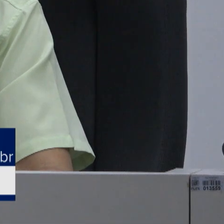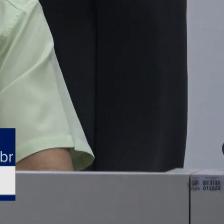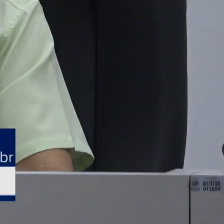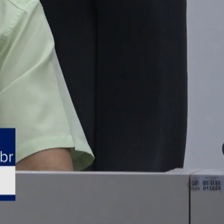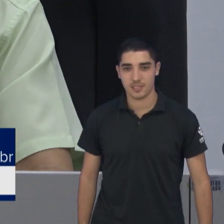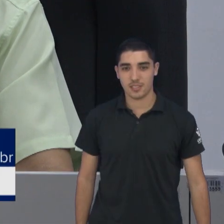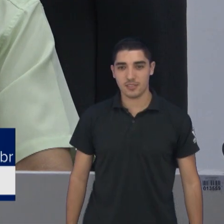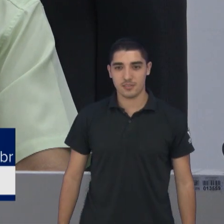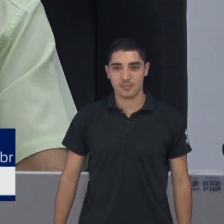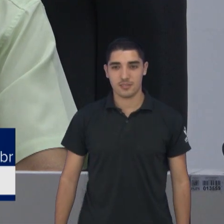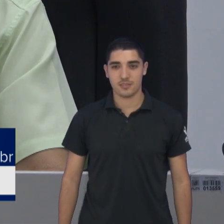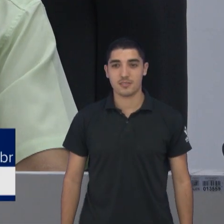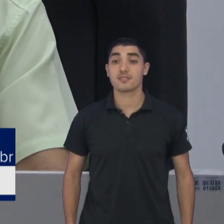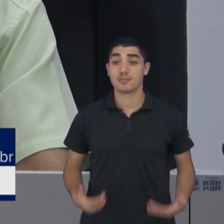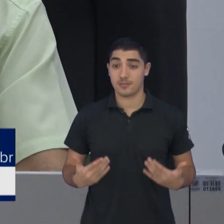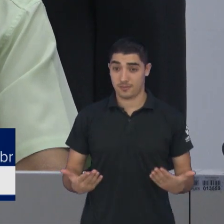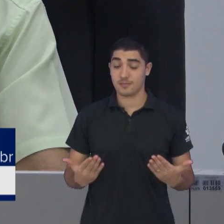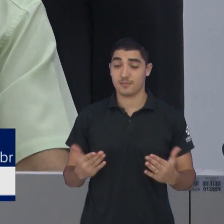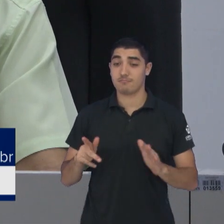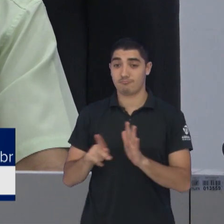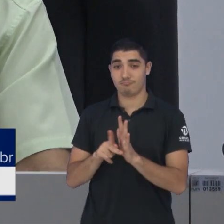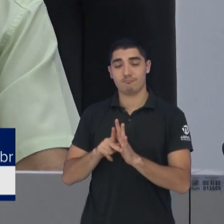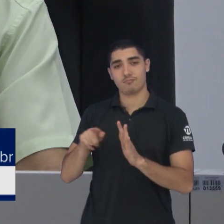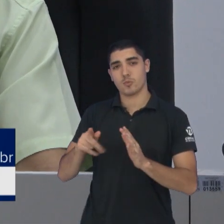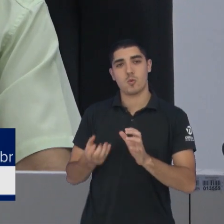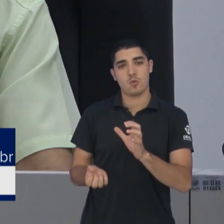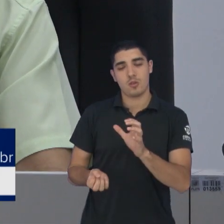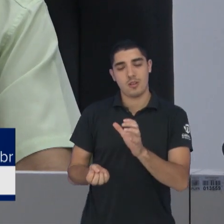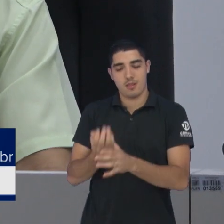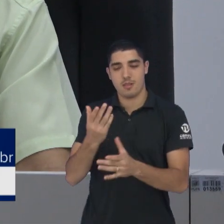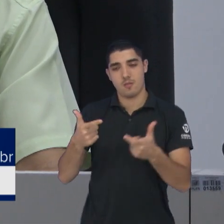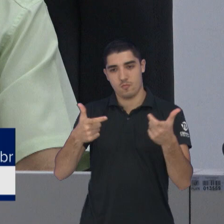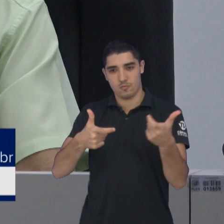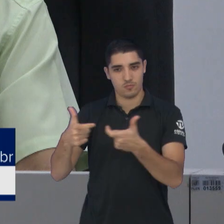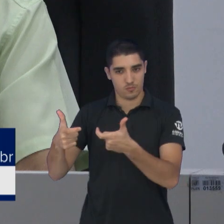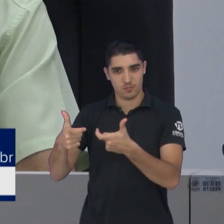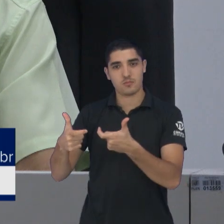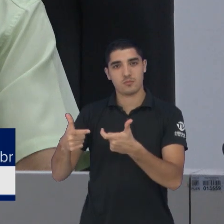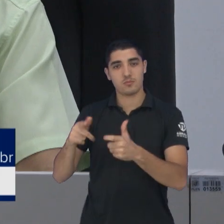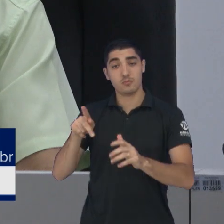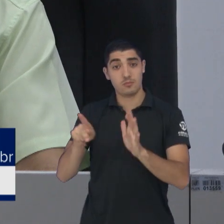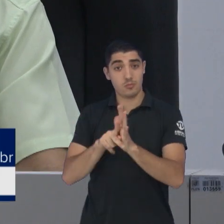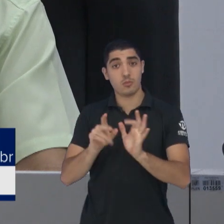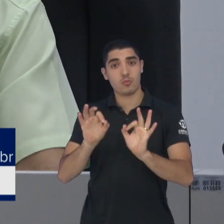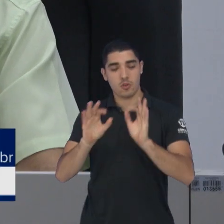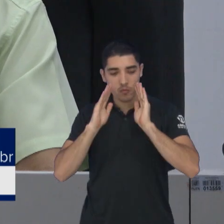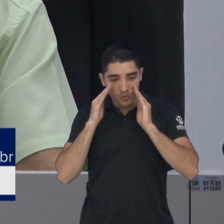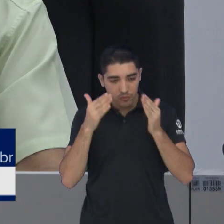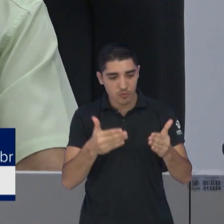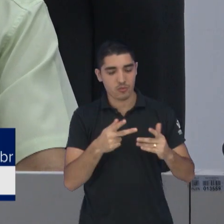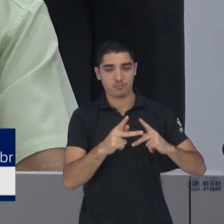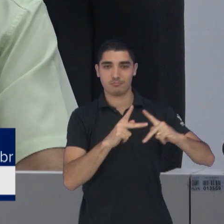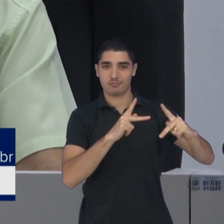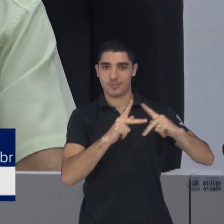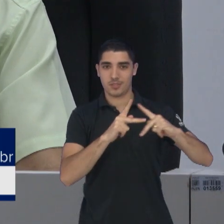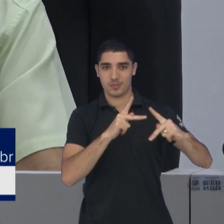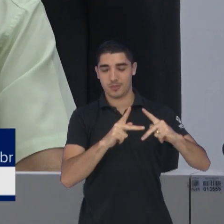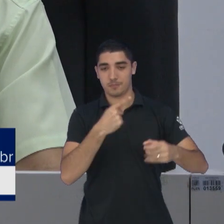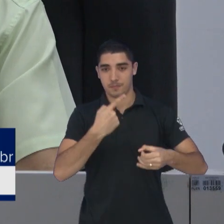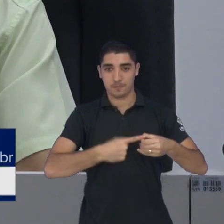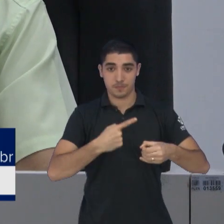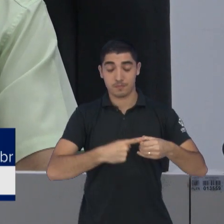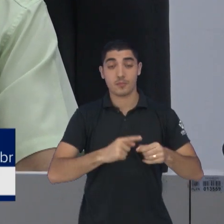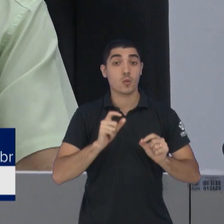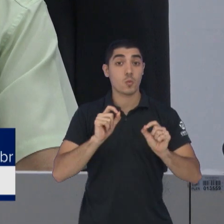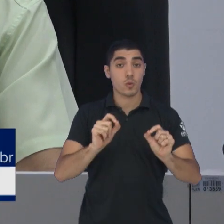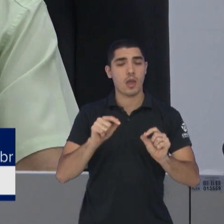residências unifamiliares instaladas e em funcionamento no município de São José dos Campos